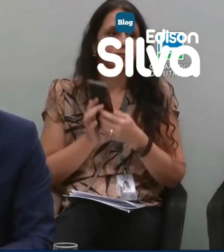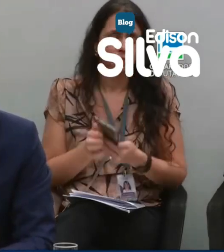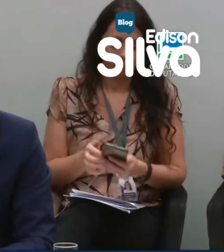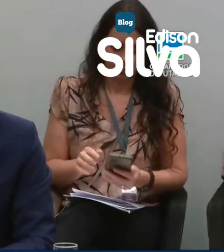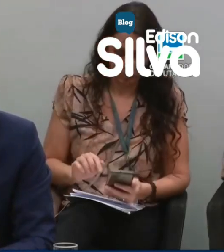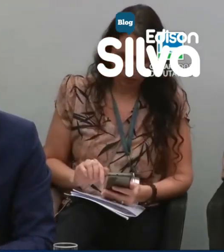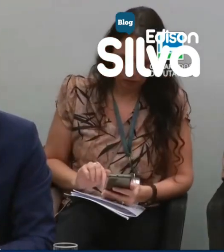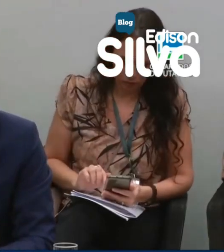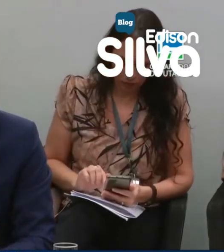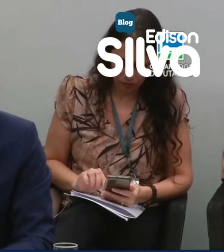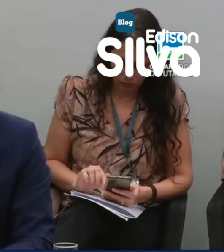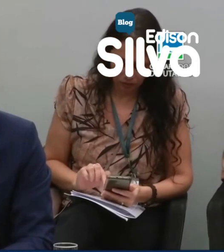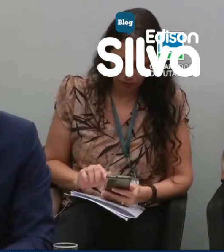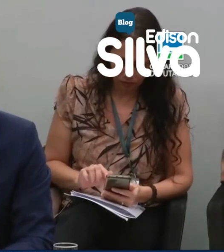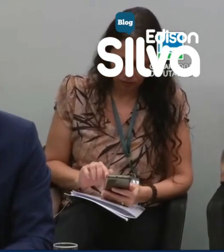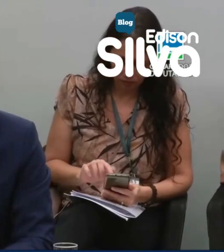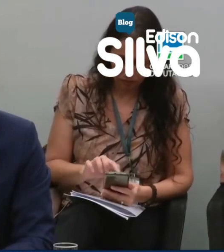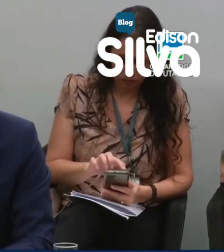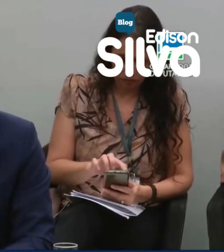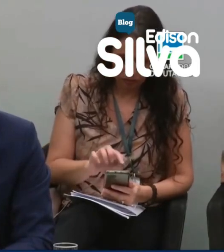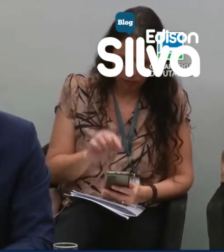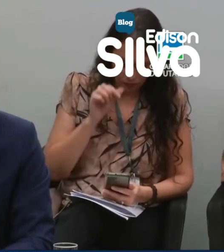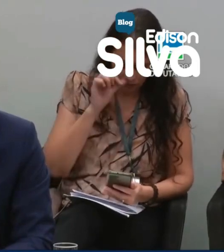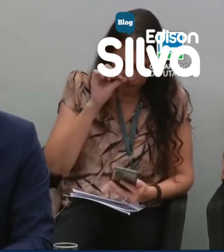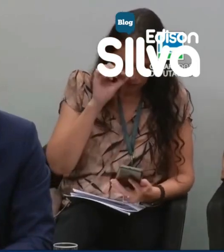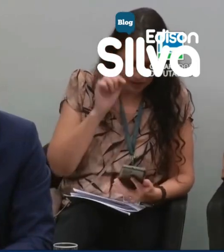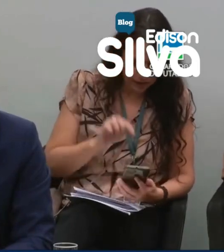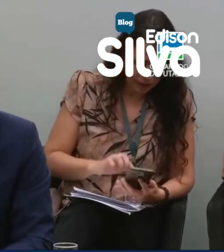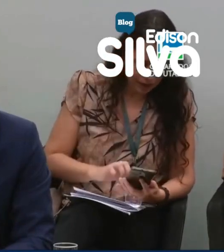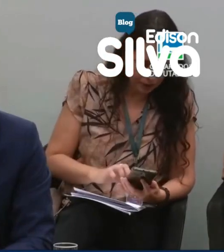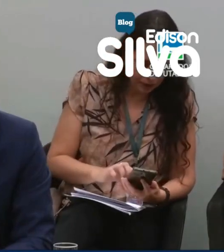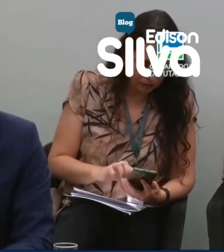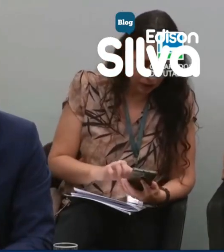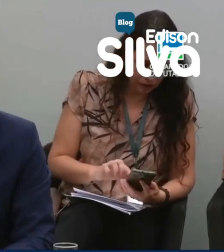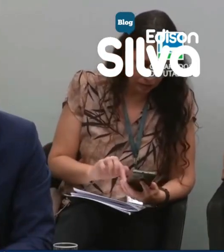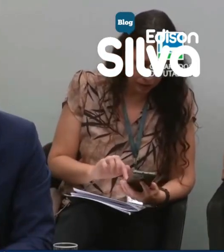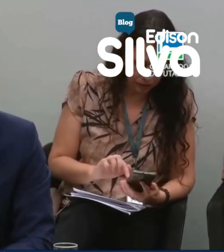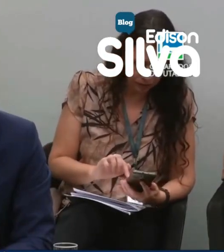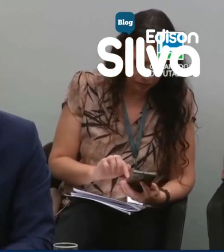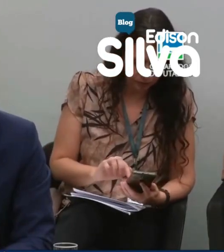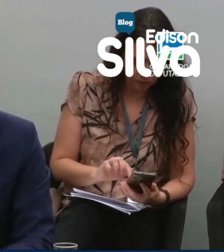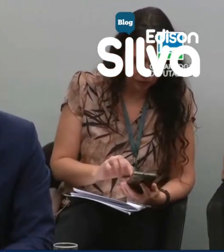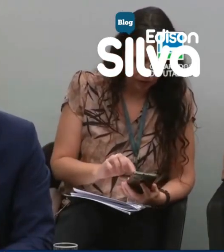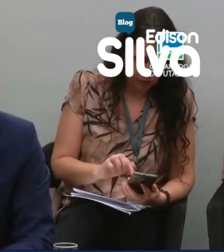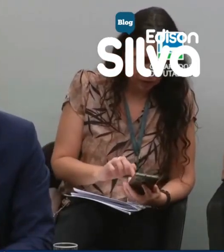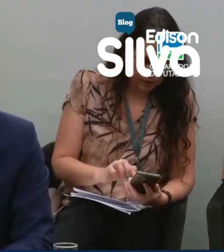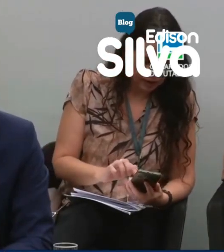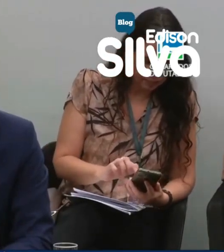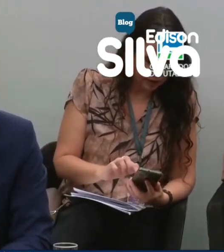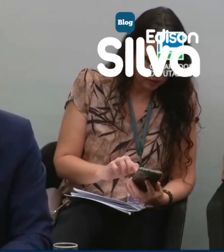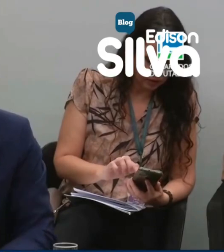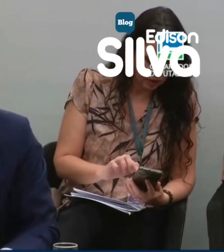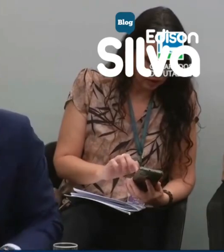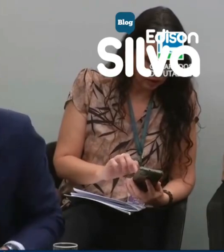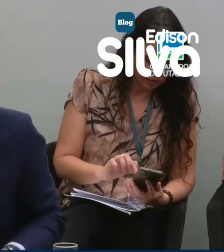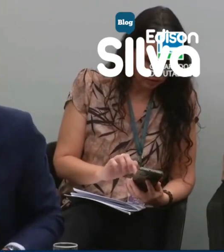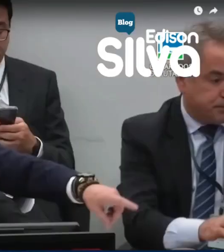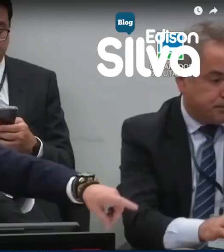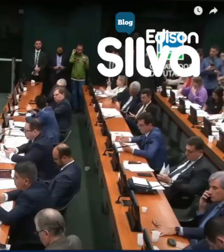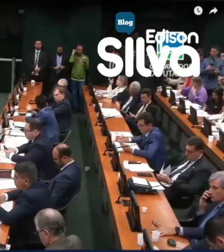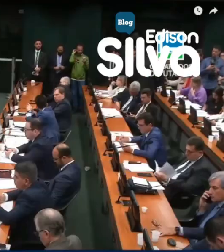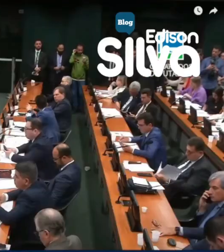por diante, principalmente no mês de abril, que foi o ápice das invasões. Portanto, essa é a justificativa. Muito